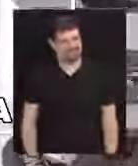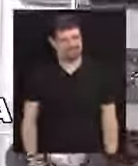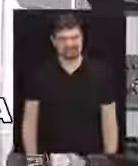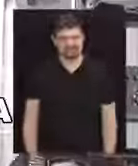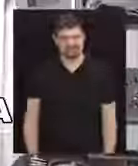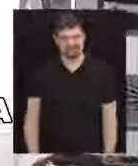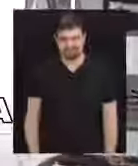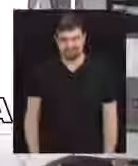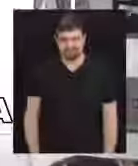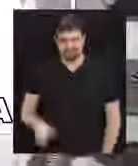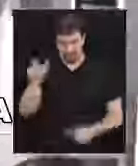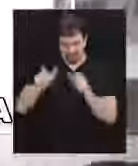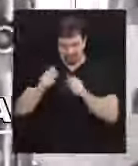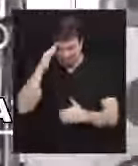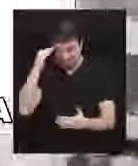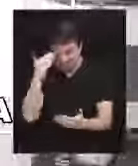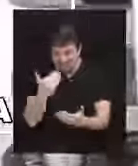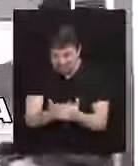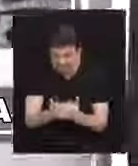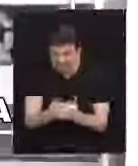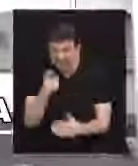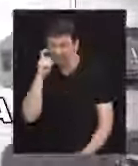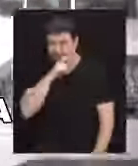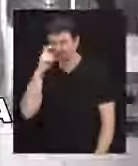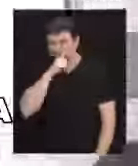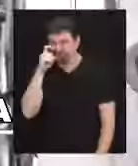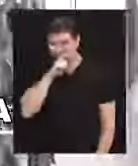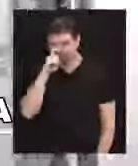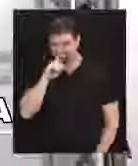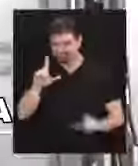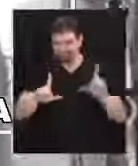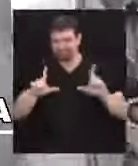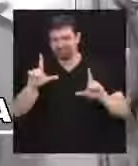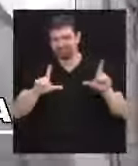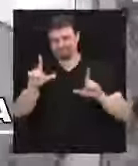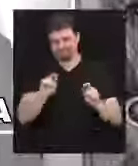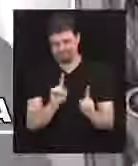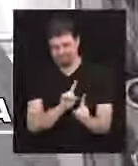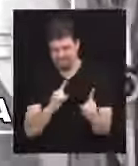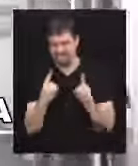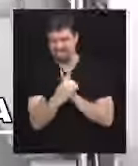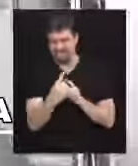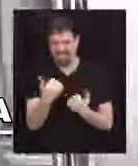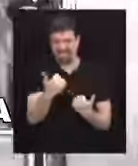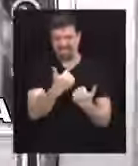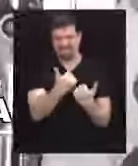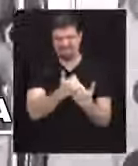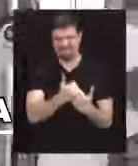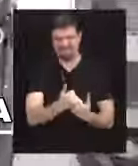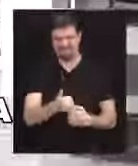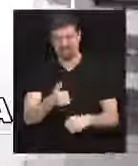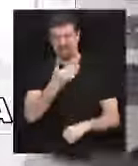Ele tá pensando que todo mundo vai cair nesse truquinho de televisão barato que ele tá fazendo.